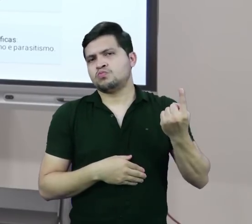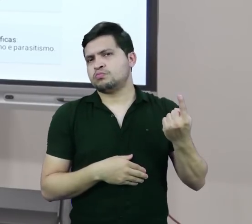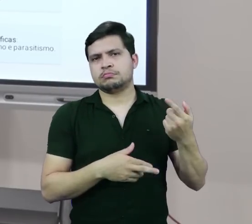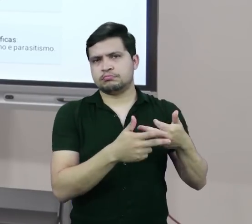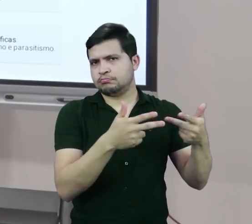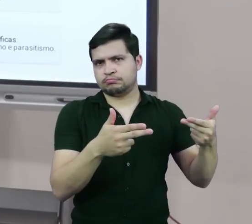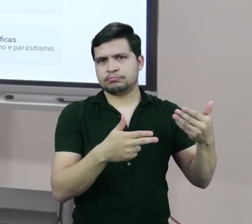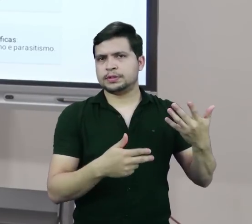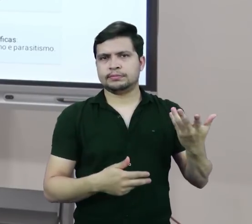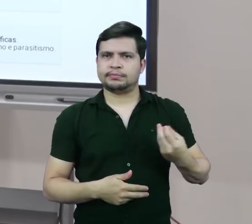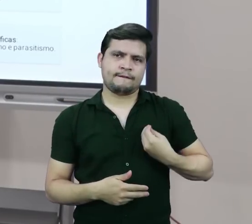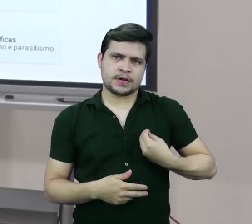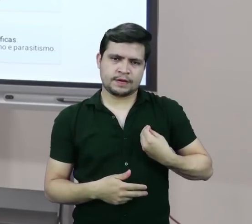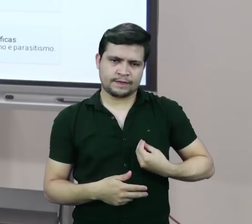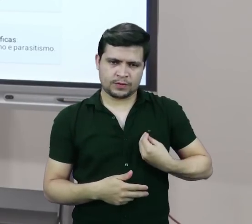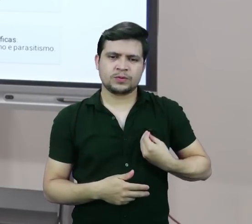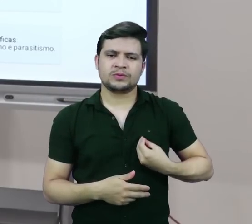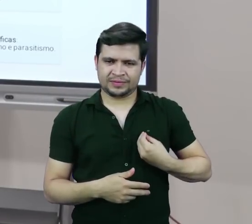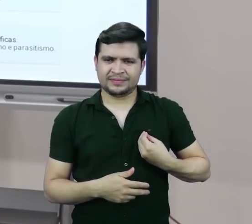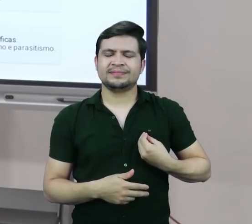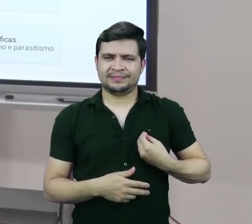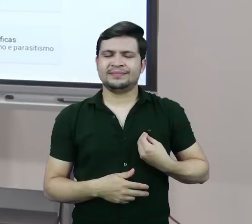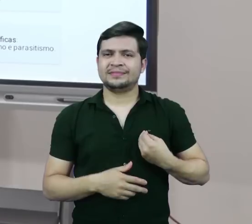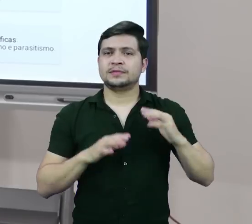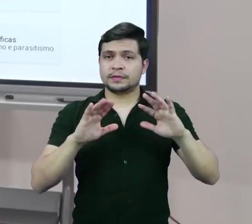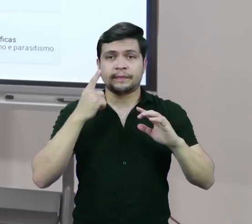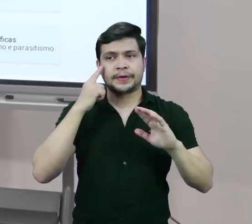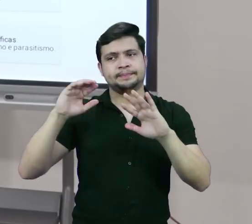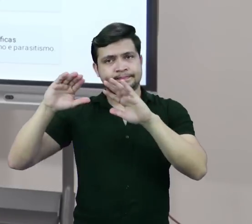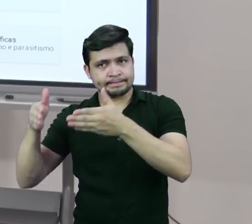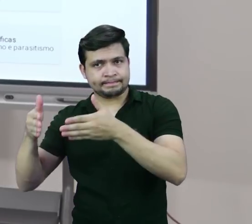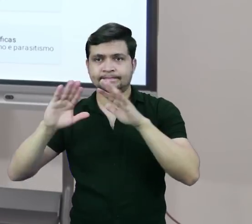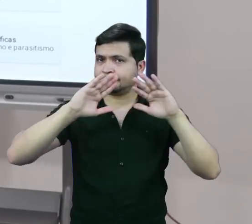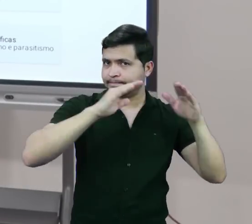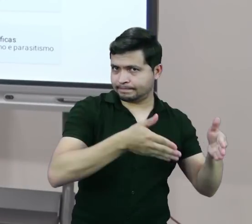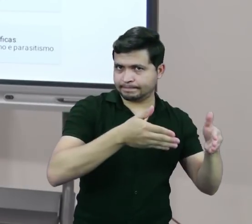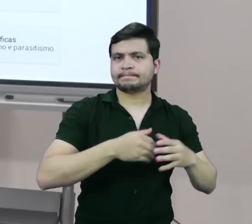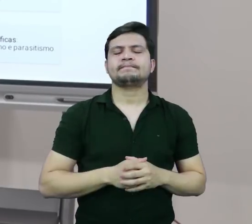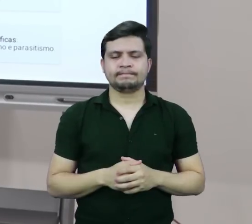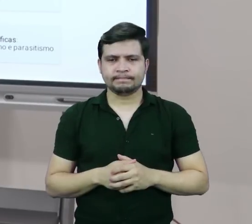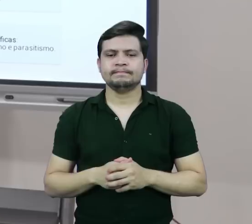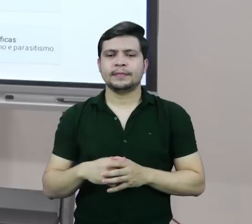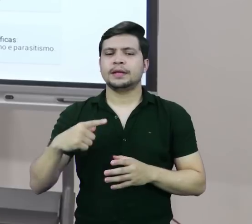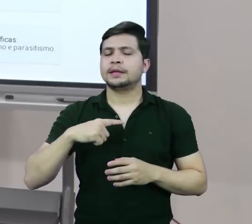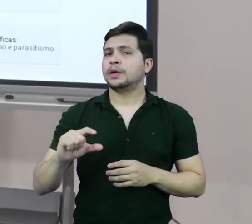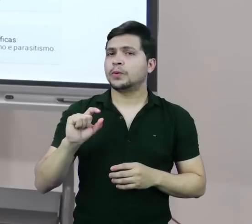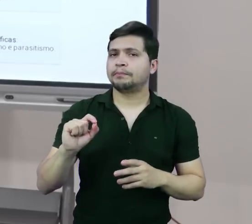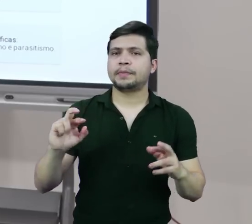vamos ver aqui algumas relações. E de acordo com a especificidade, nós temos relações ecológicas